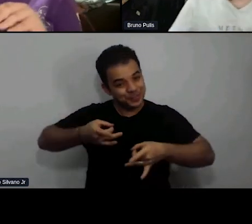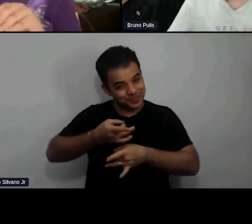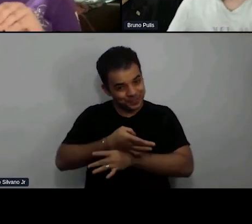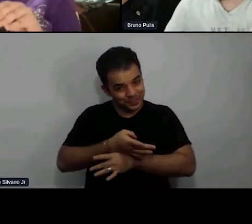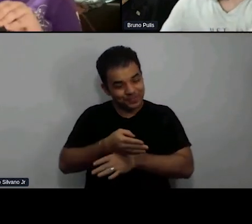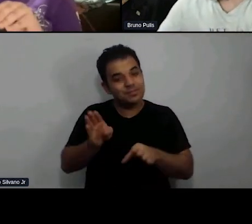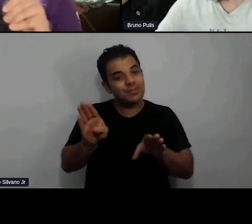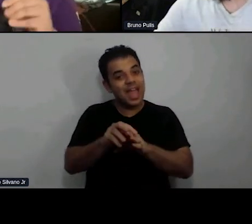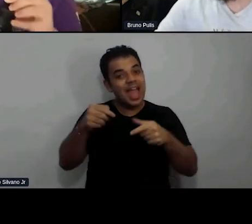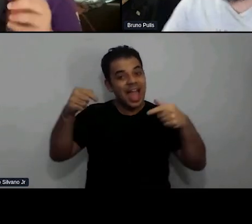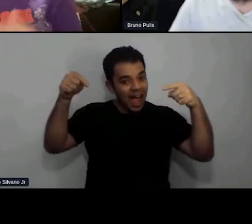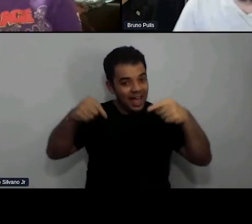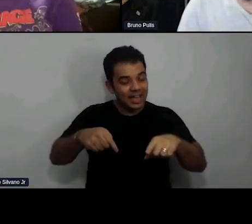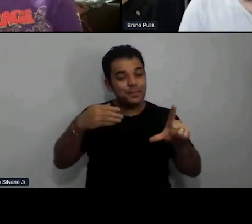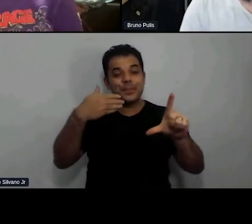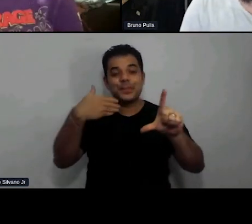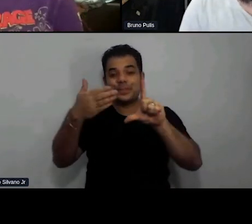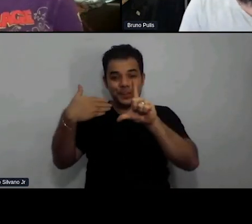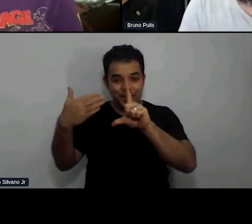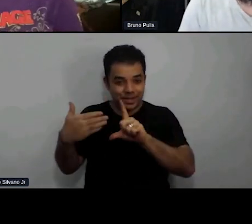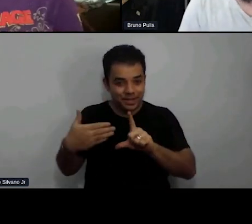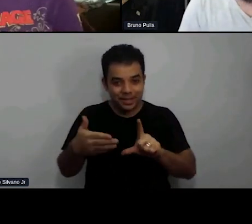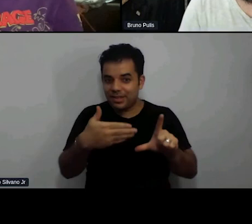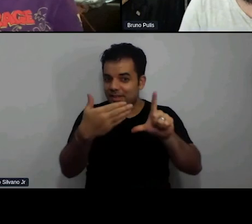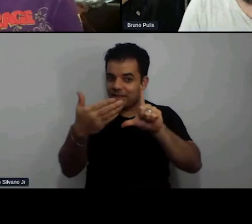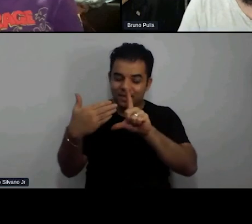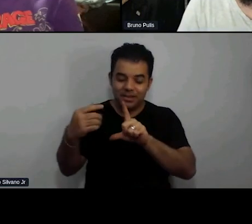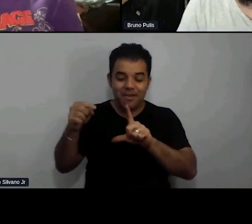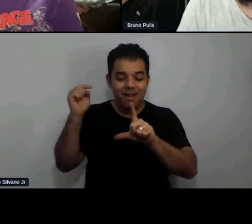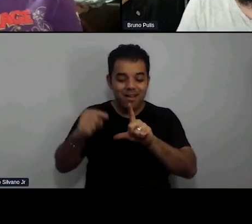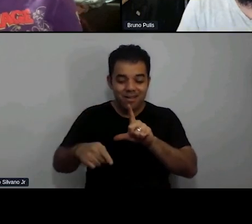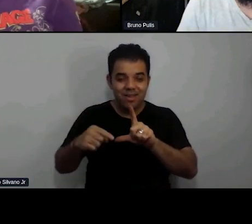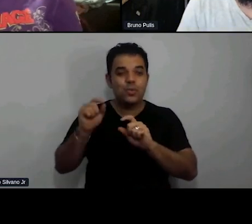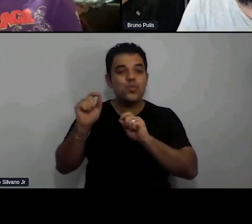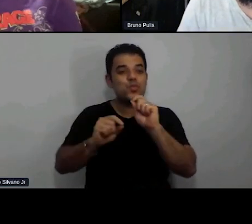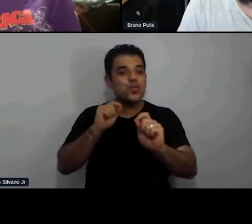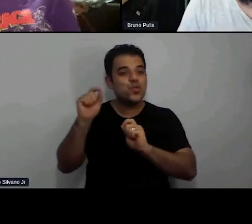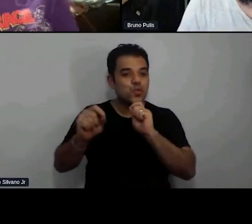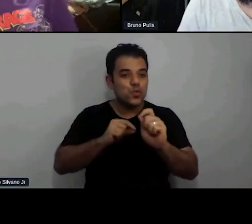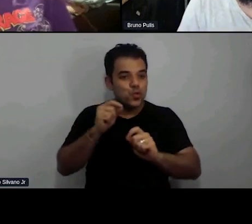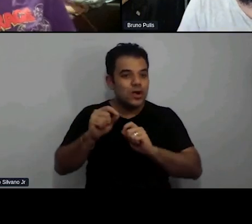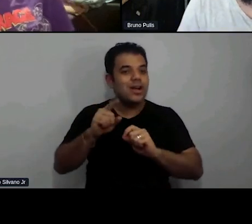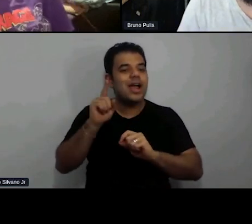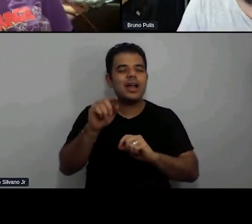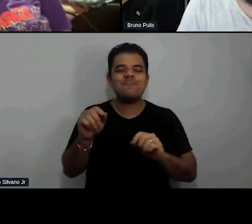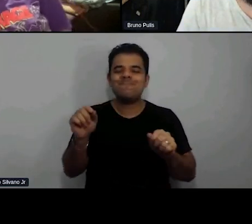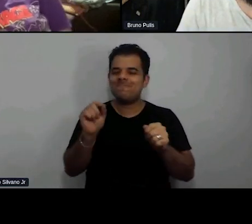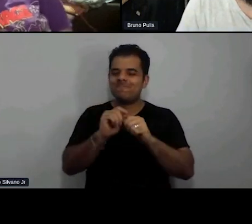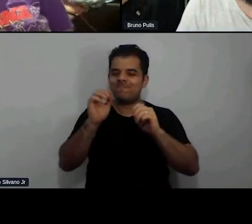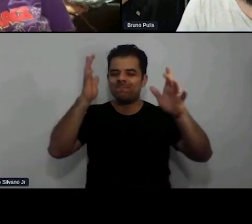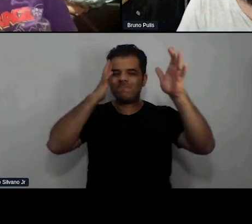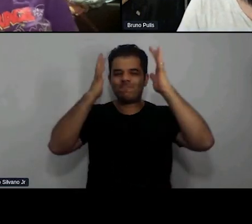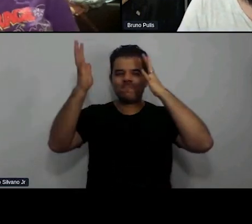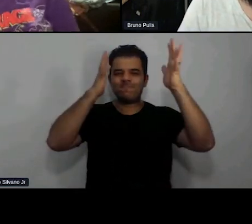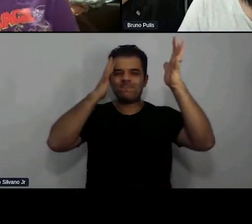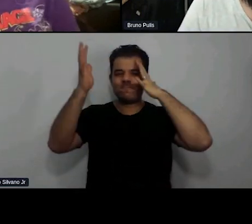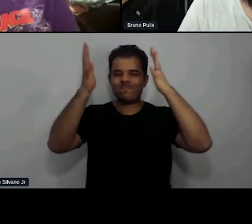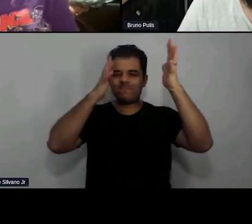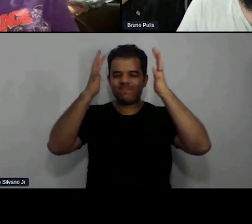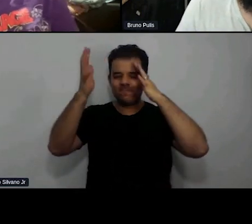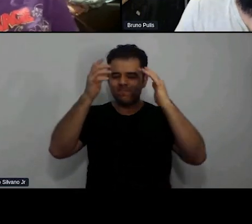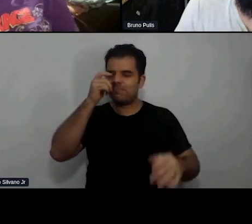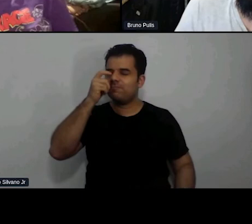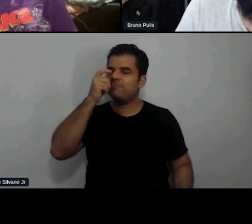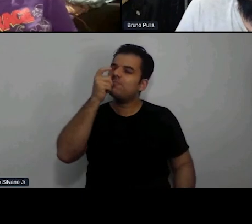Esse painel aqui, ele fez uma reflexão muito